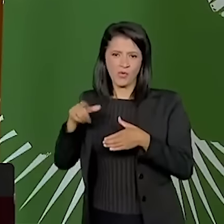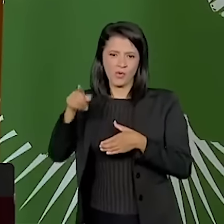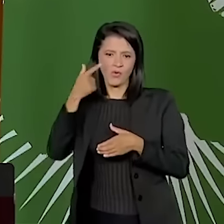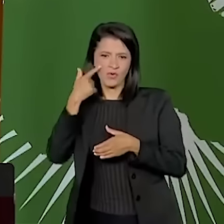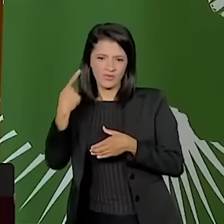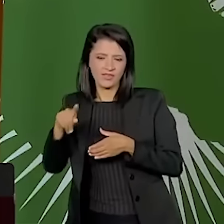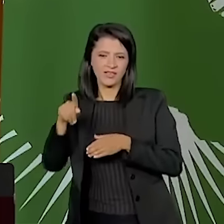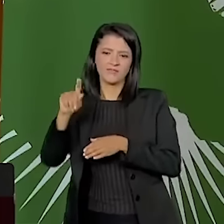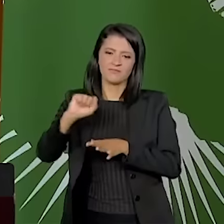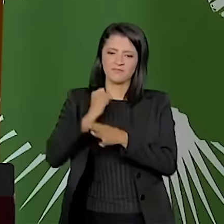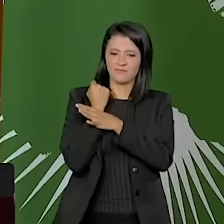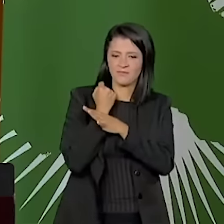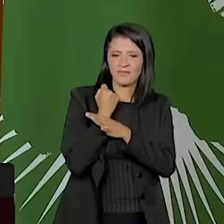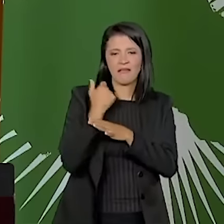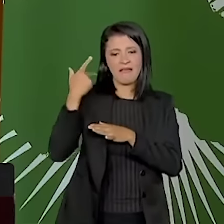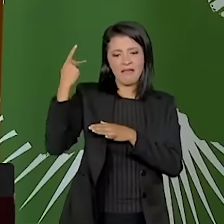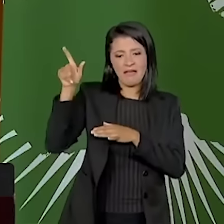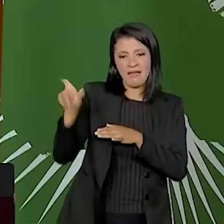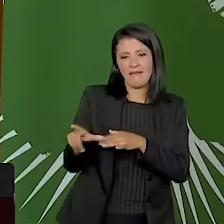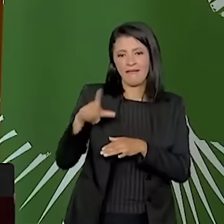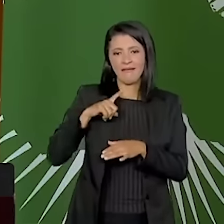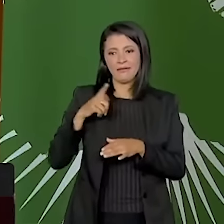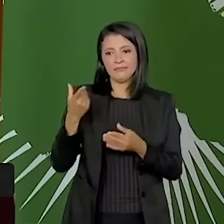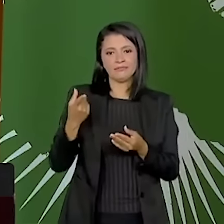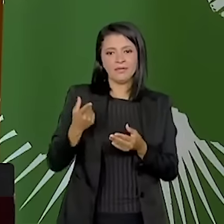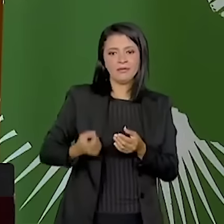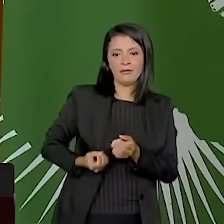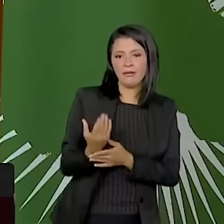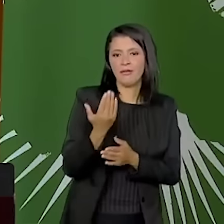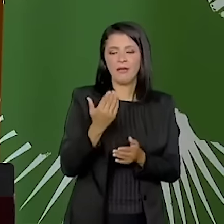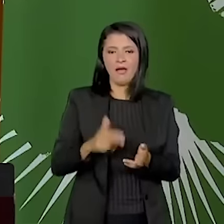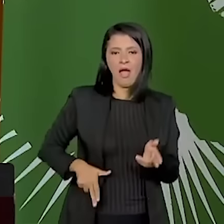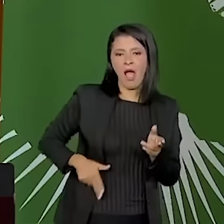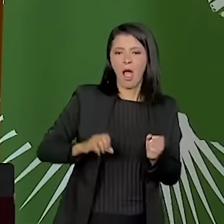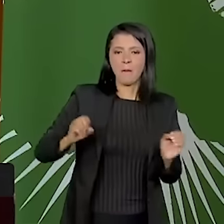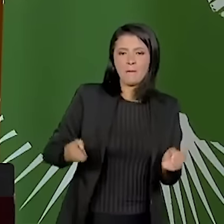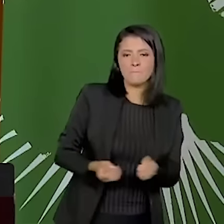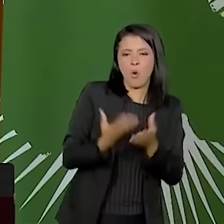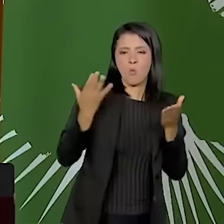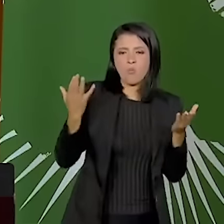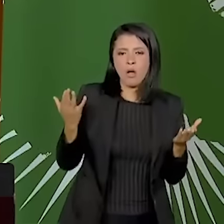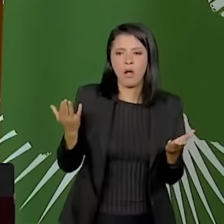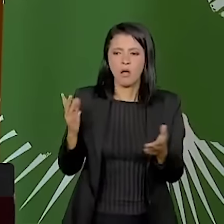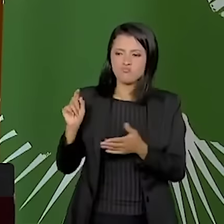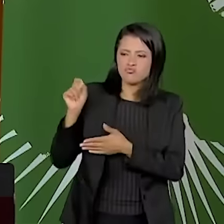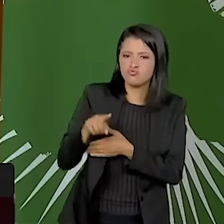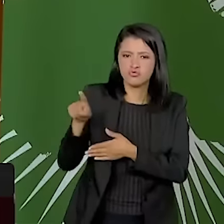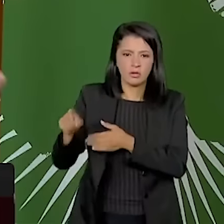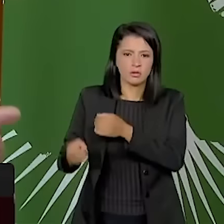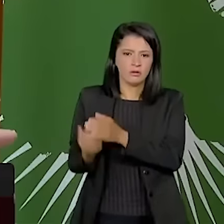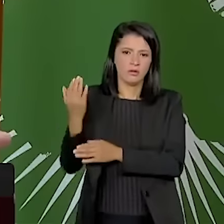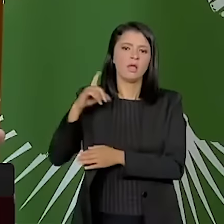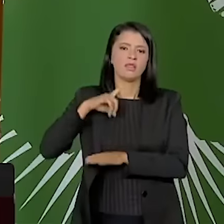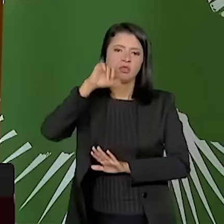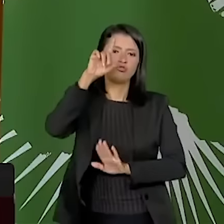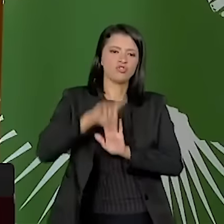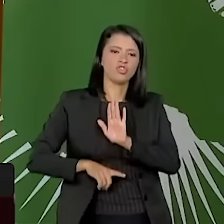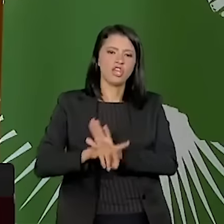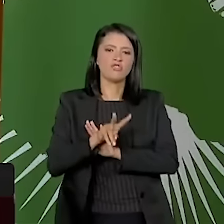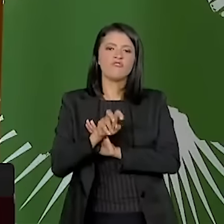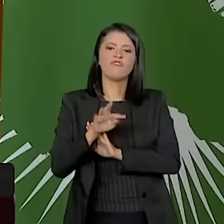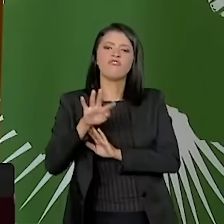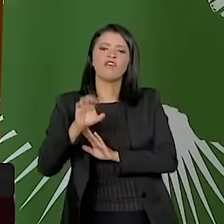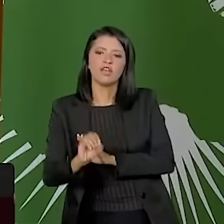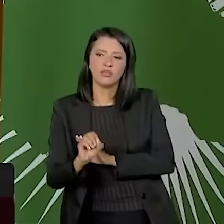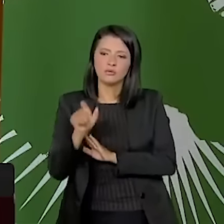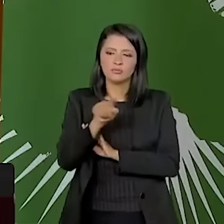produtores de armas, são os que detêm as armas, sabe, nucleares, são os que têm direito de veto e